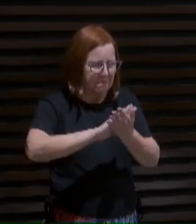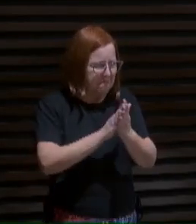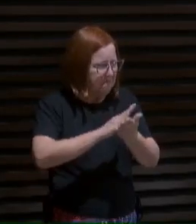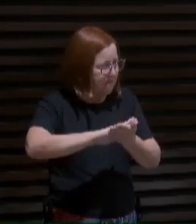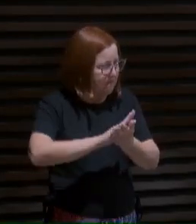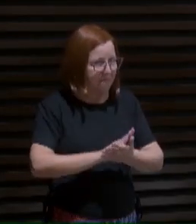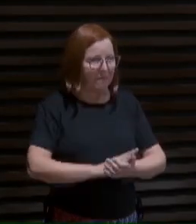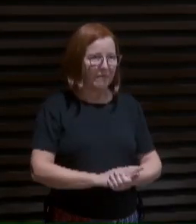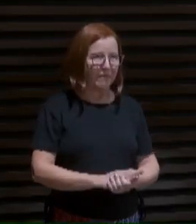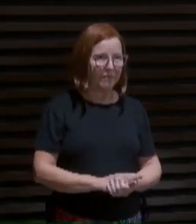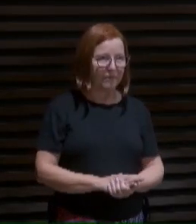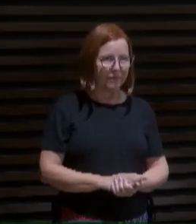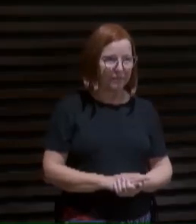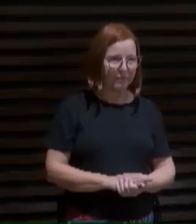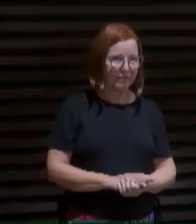esmiuçou.